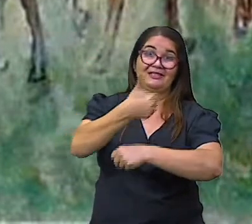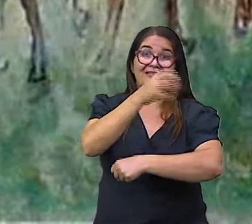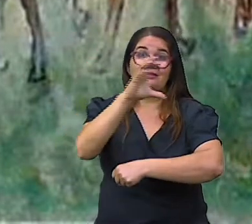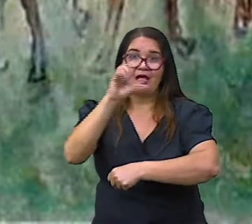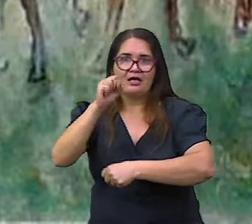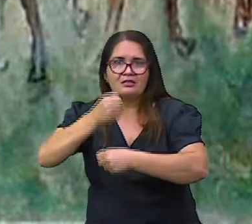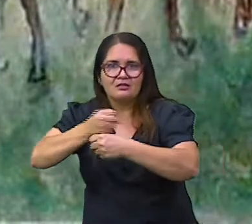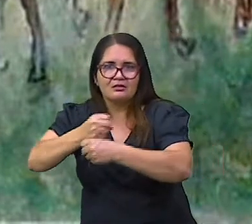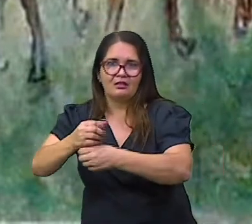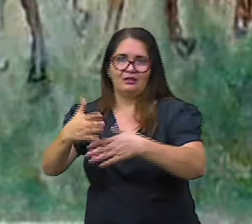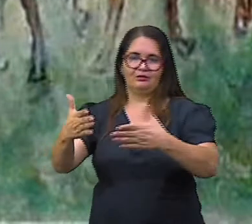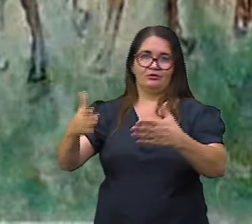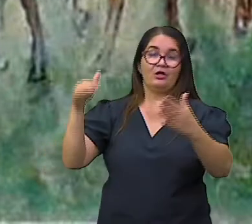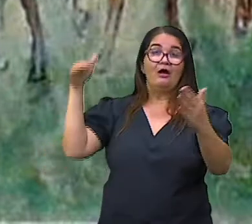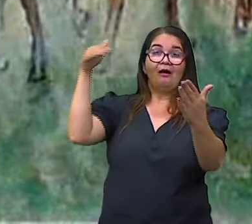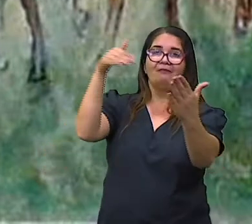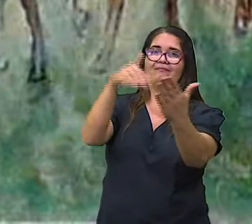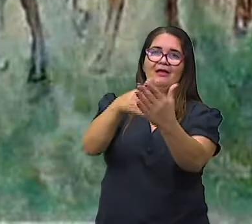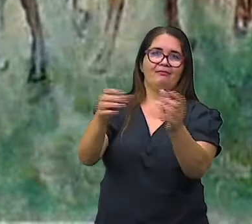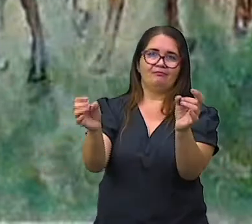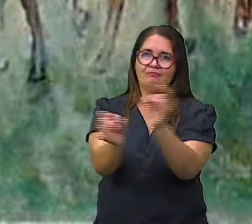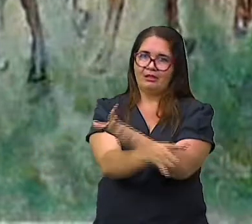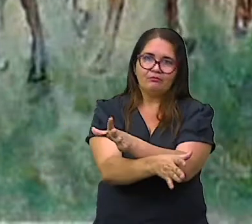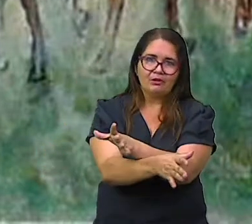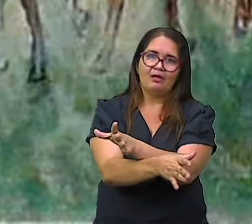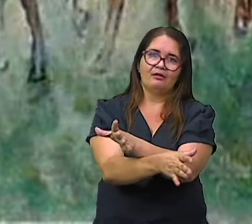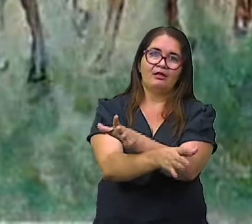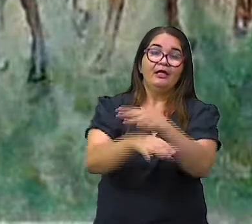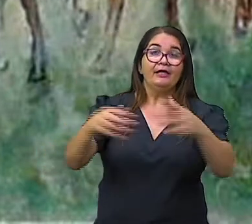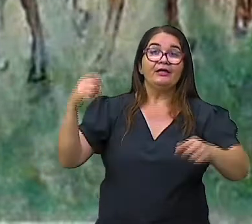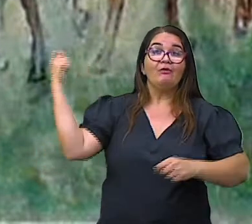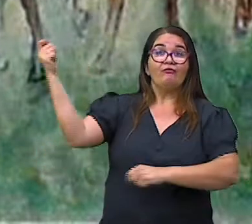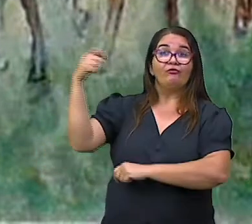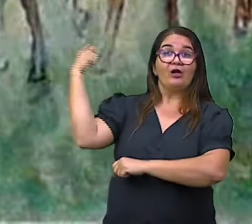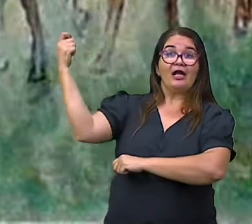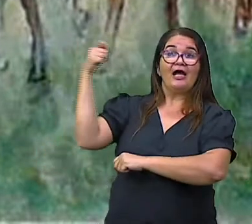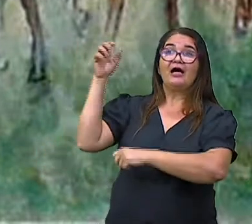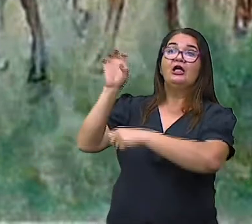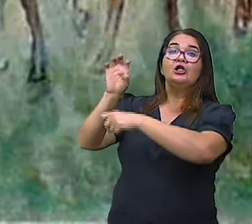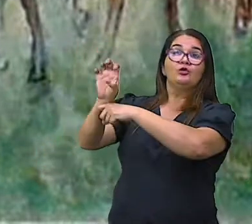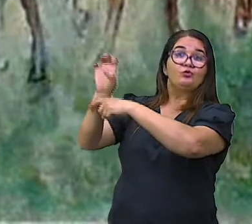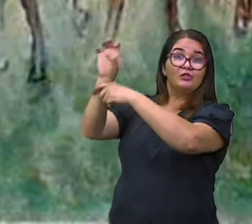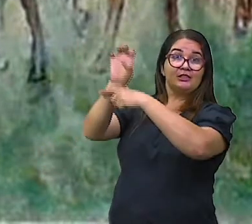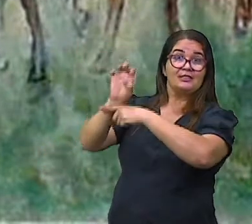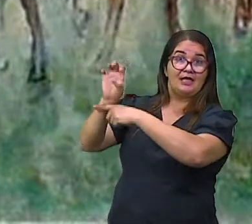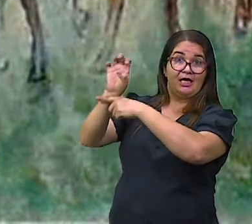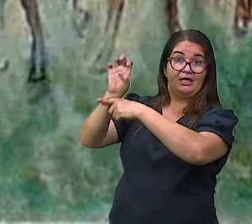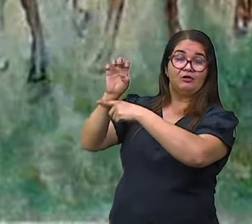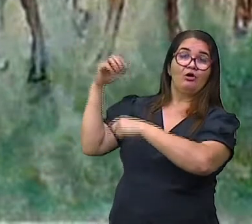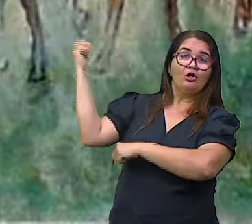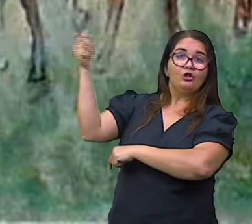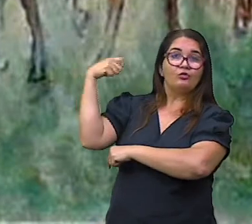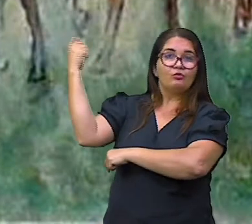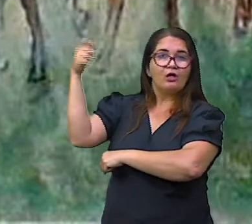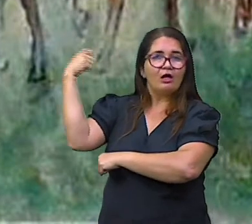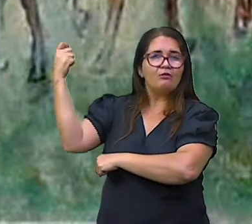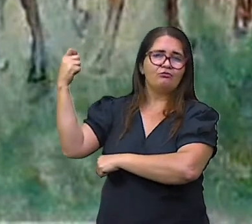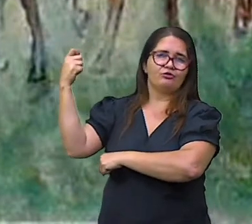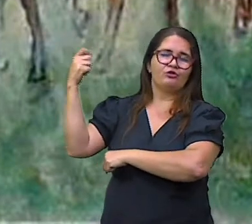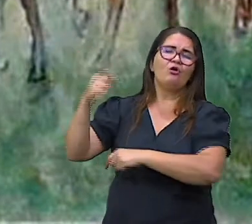brasileira. Organizada pela elite gaúcha, os estancieiros contra a política fiscal do governo